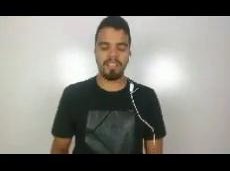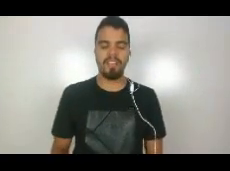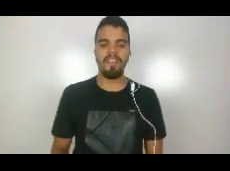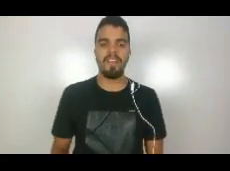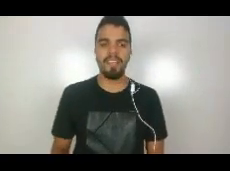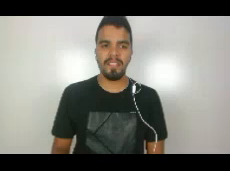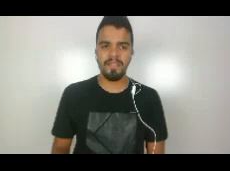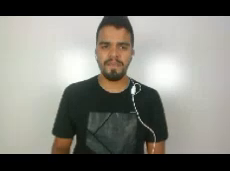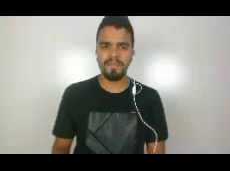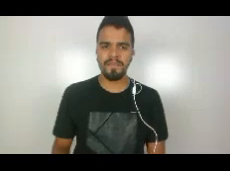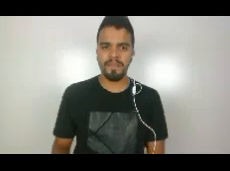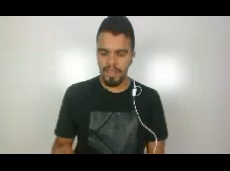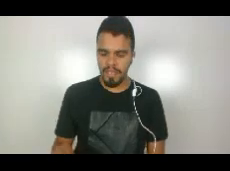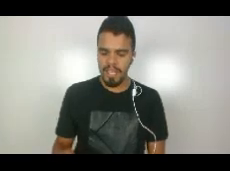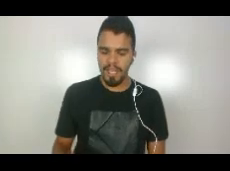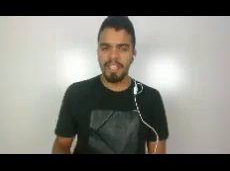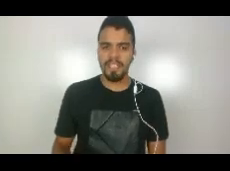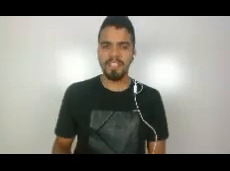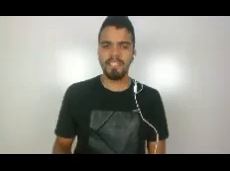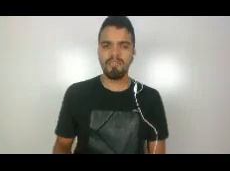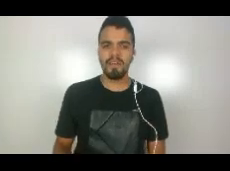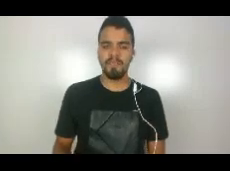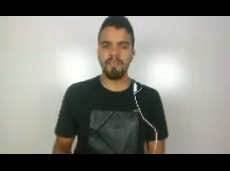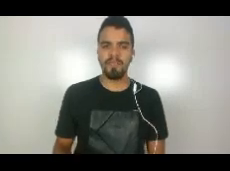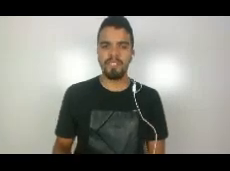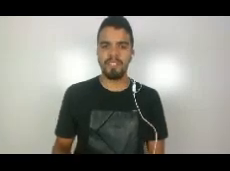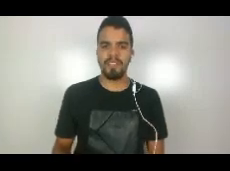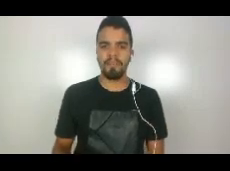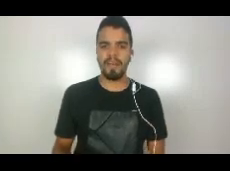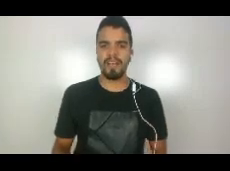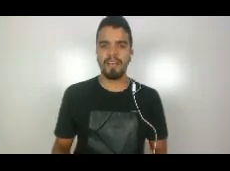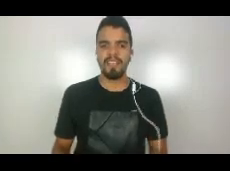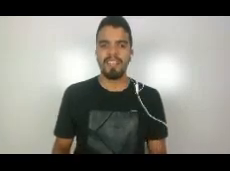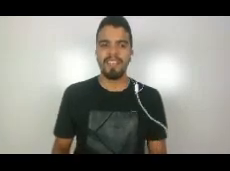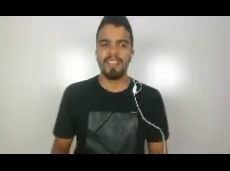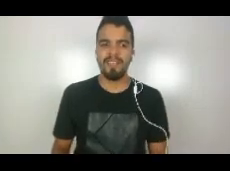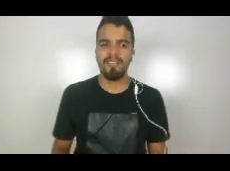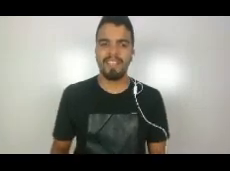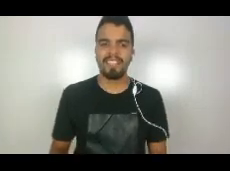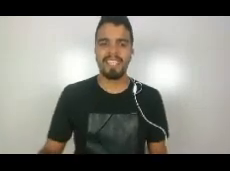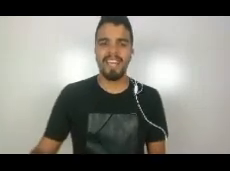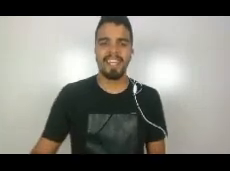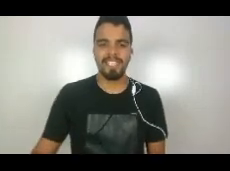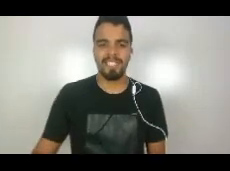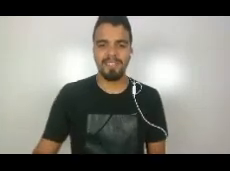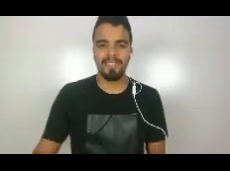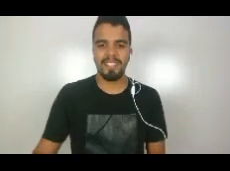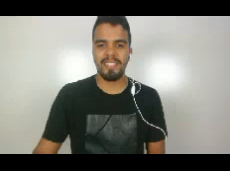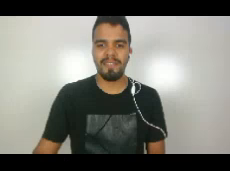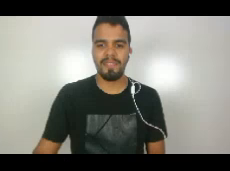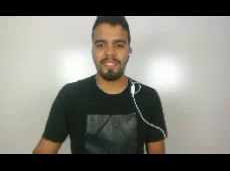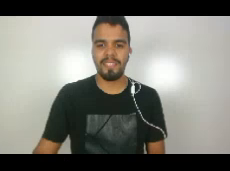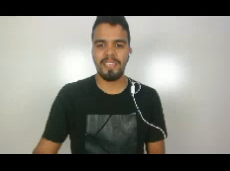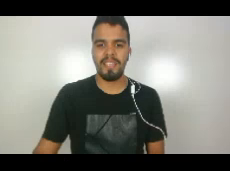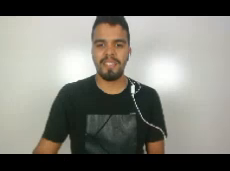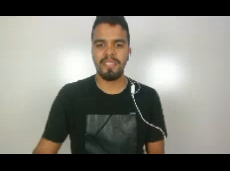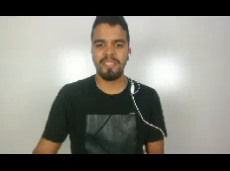são as nossas referências e sigo à disposição aí para quaisquer questões